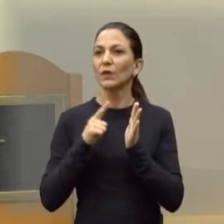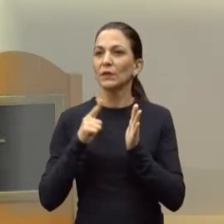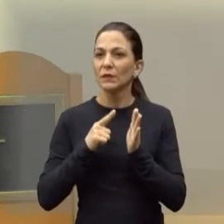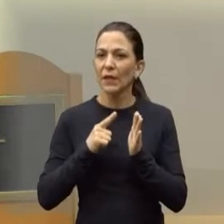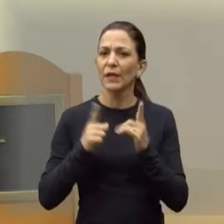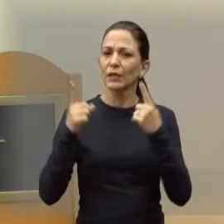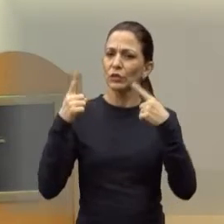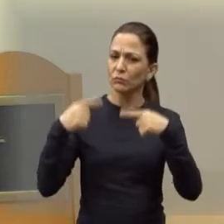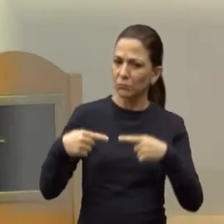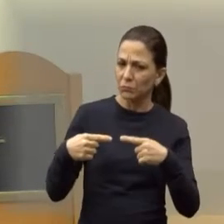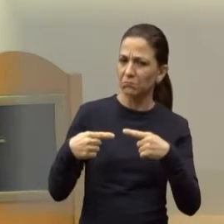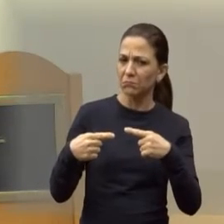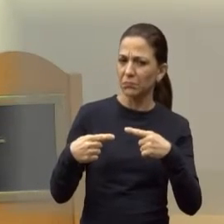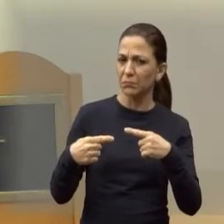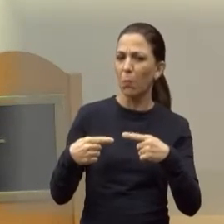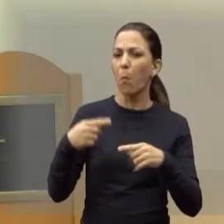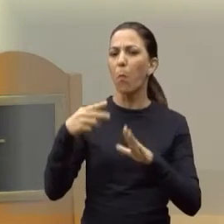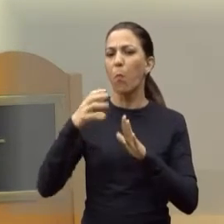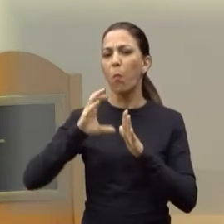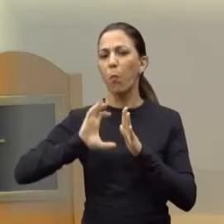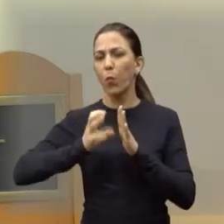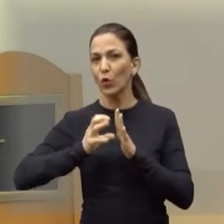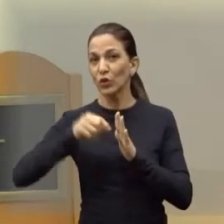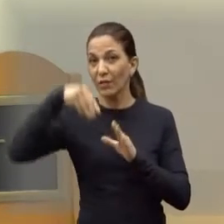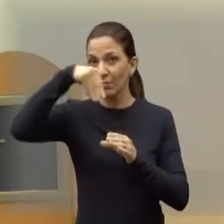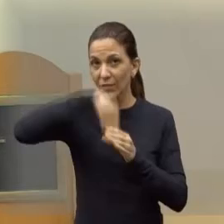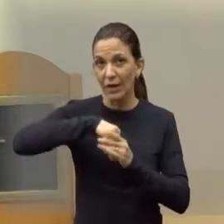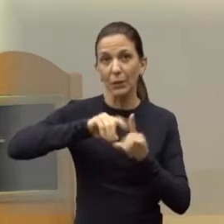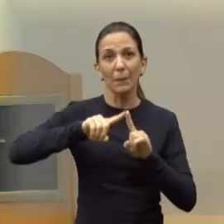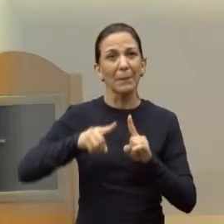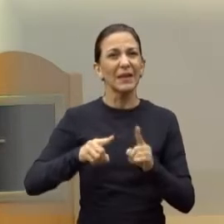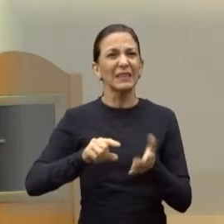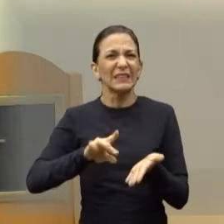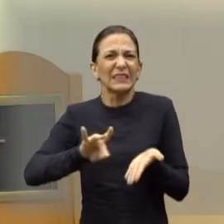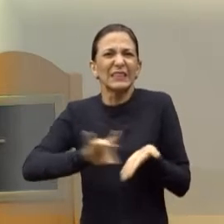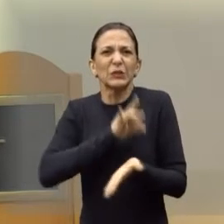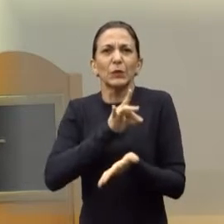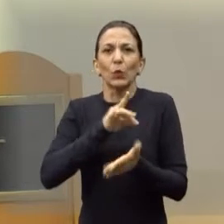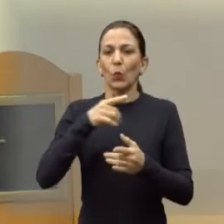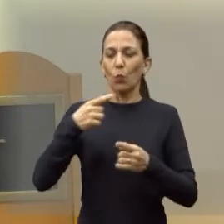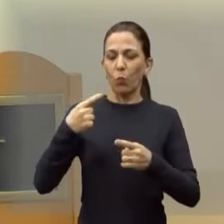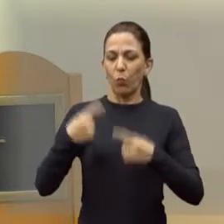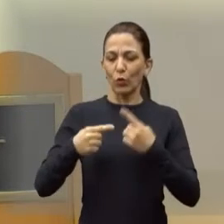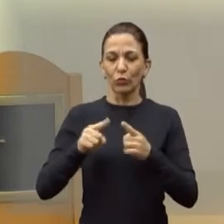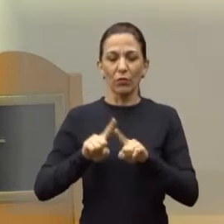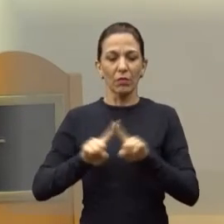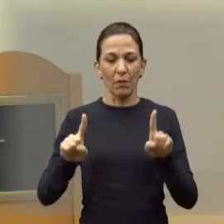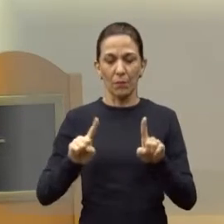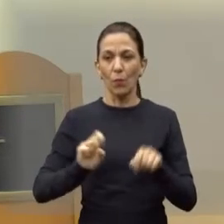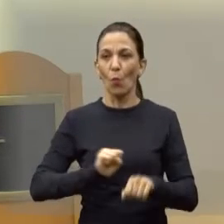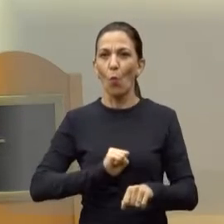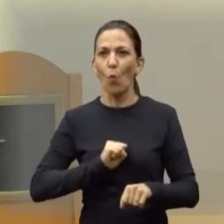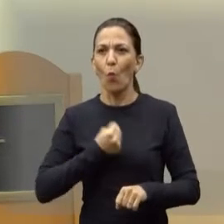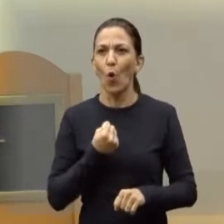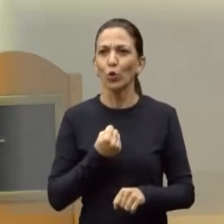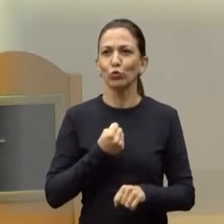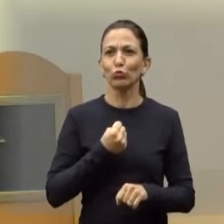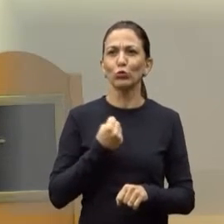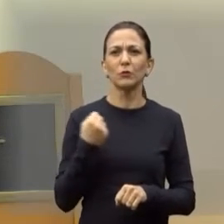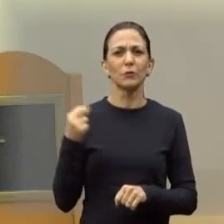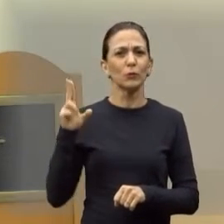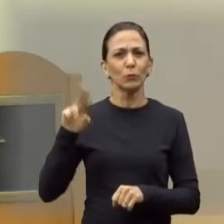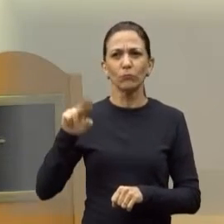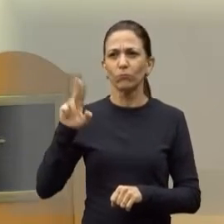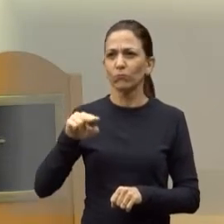políticos mas nunca deve existir inimigos o ódio jamais pode